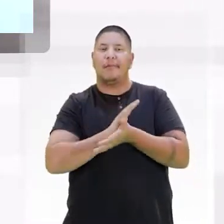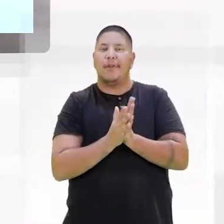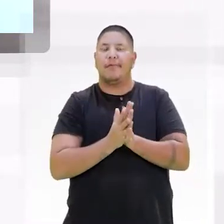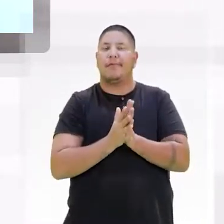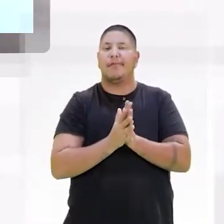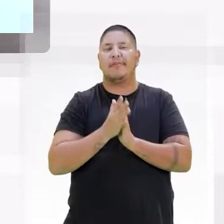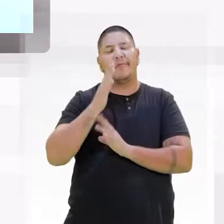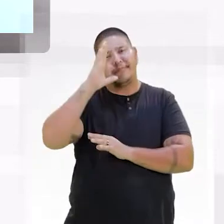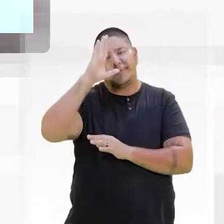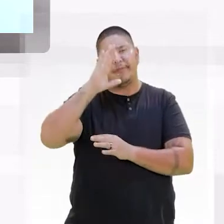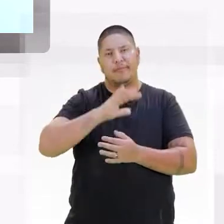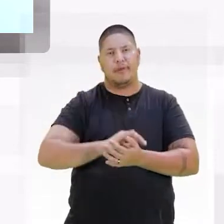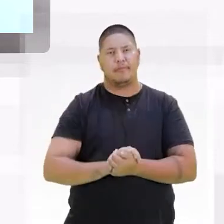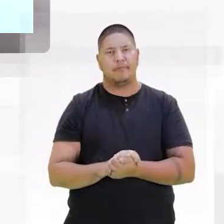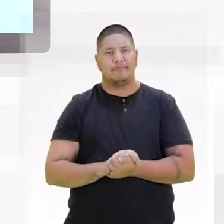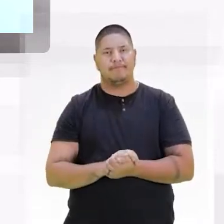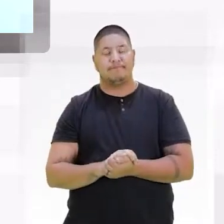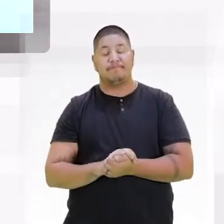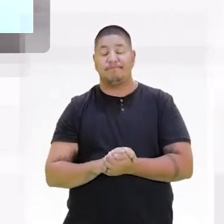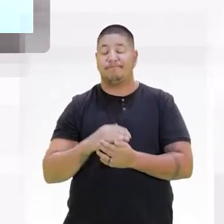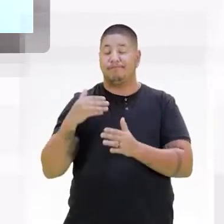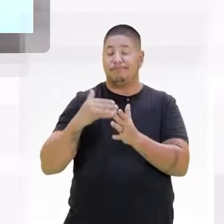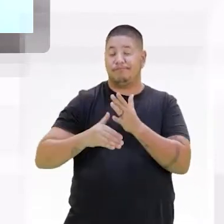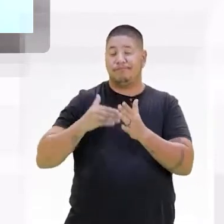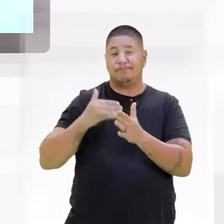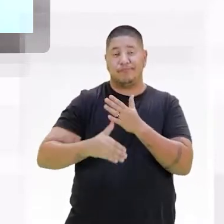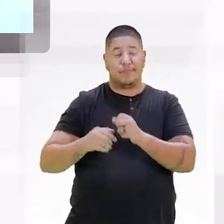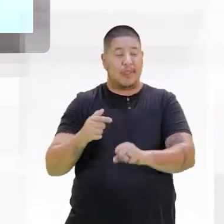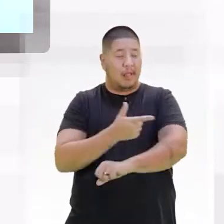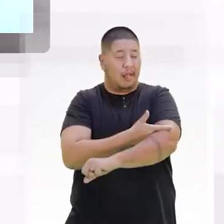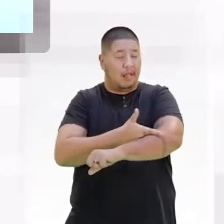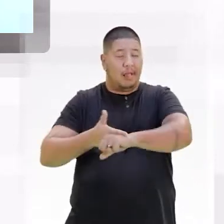problema. Mas a barreira atitudinal me parece ser a mais